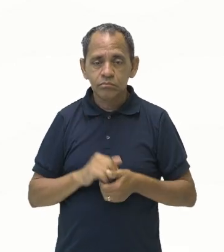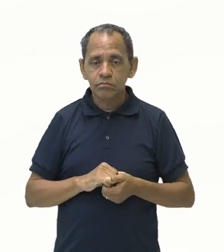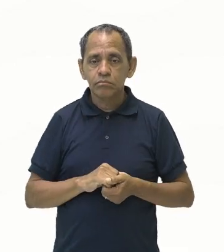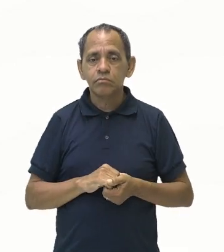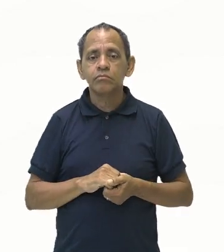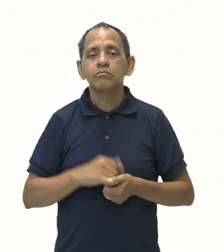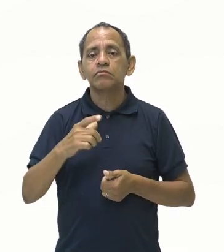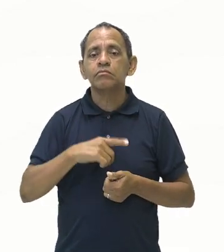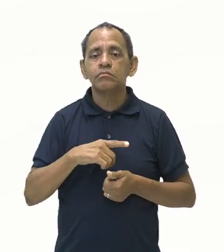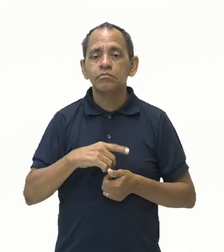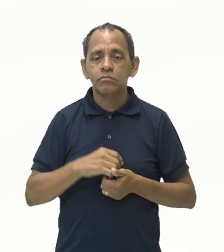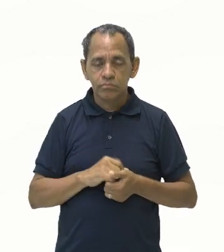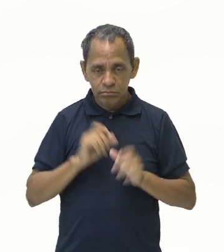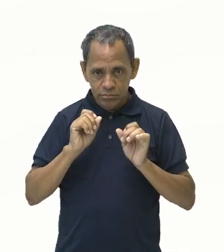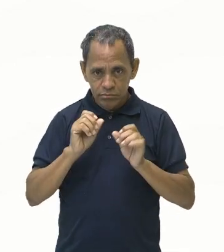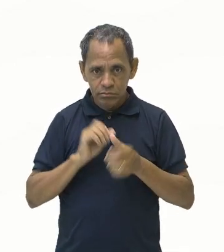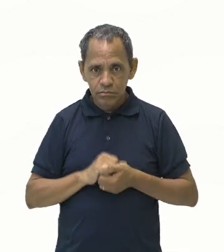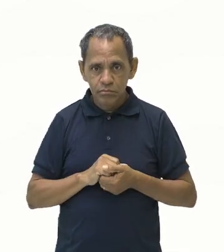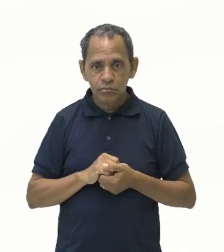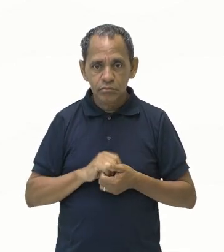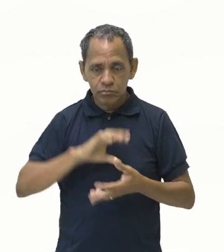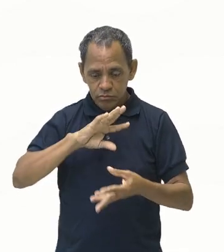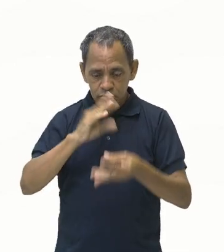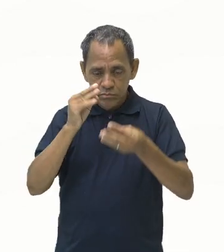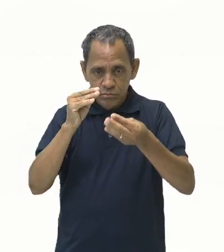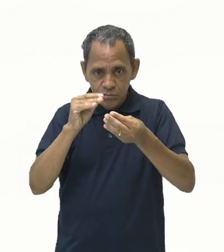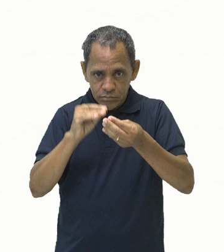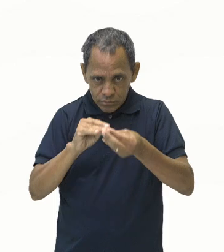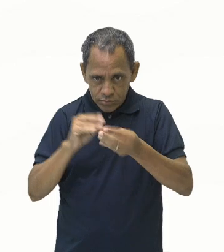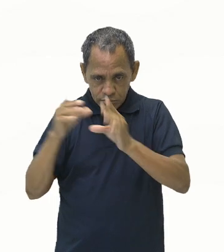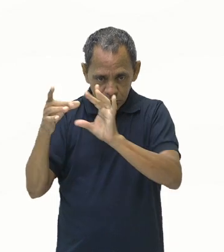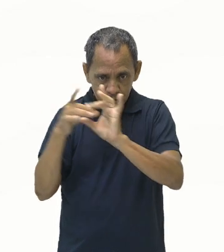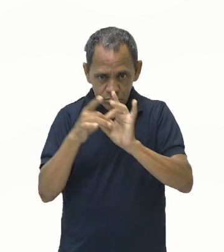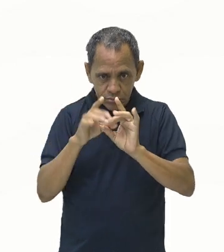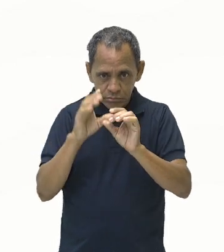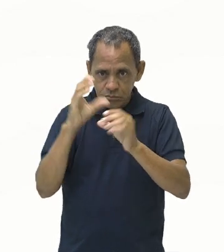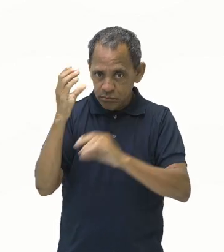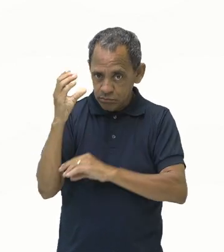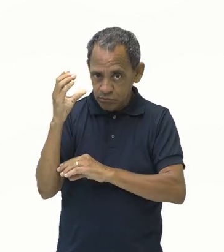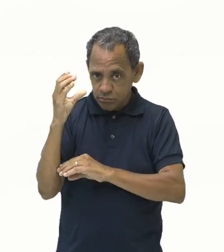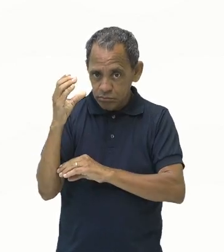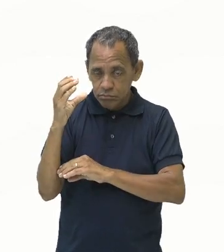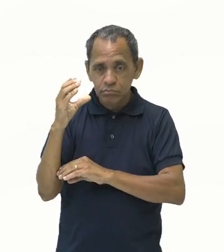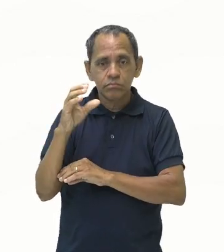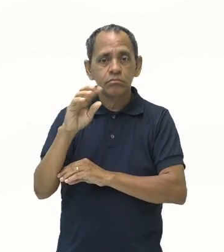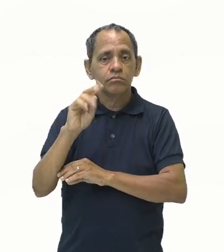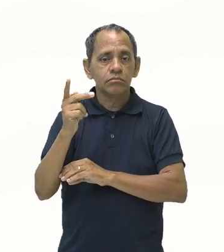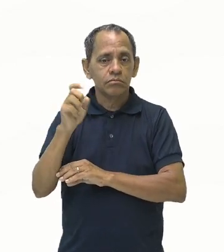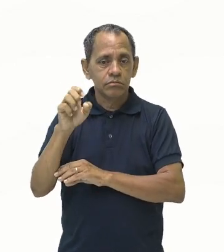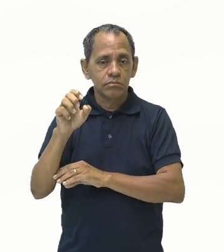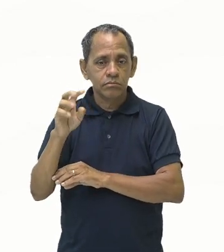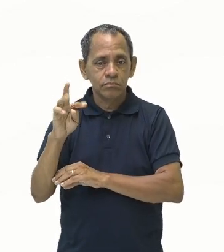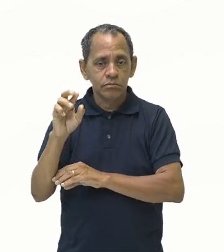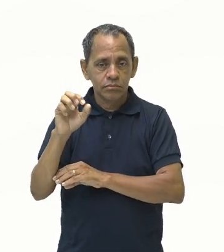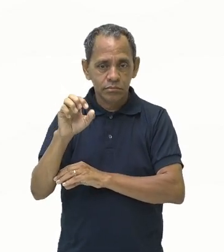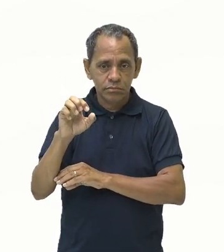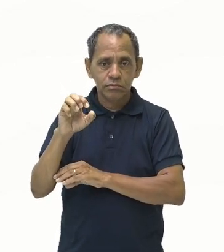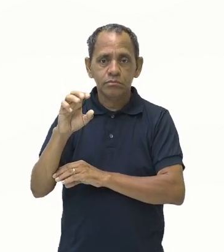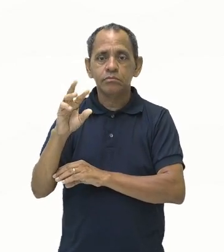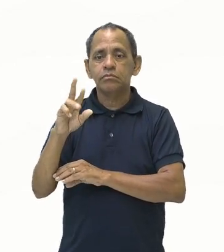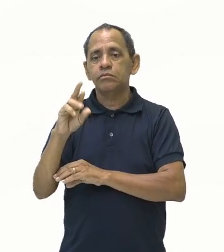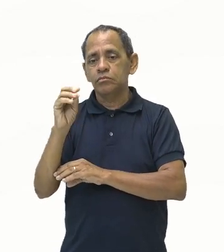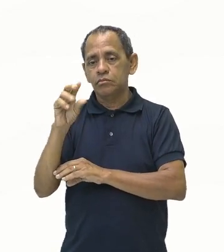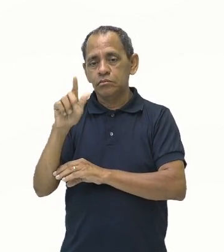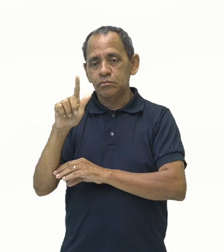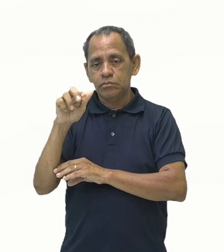eu vou ter um composto, né, uma cadeia carbônica heterogênea. Então,